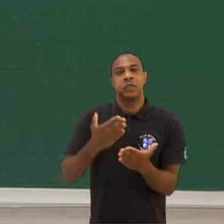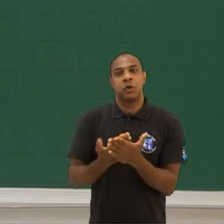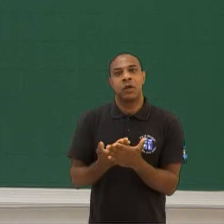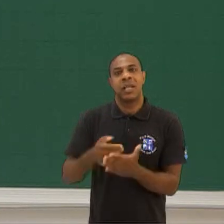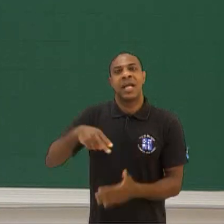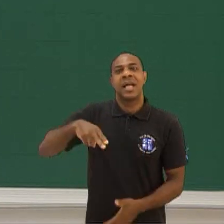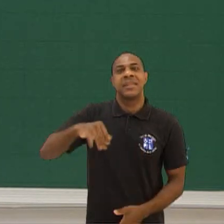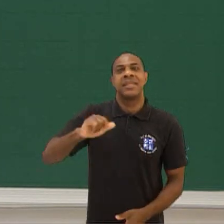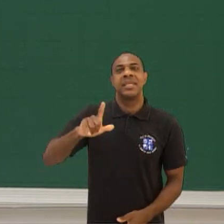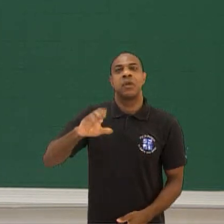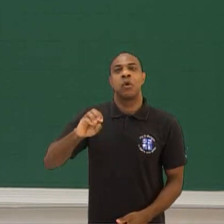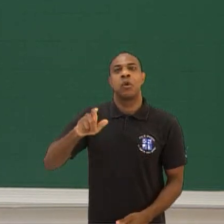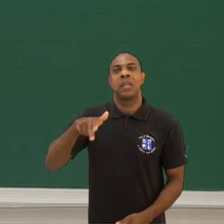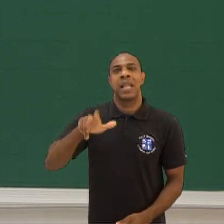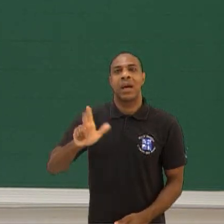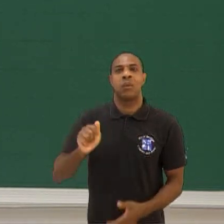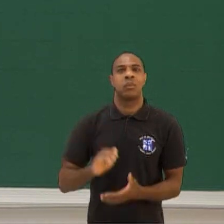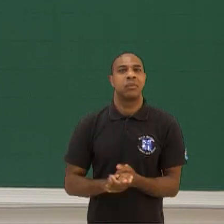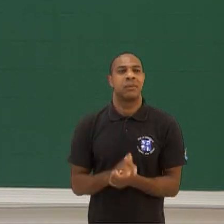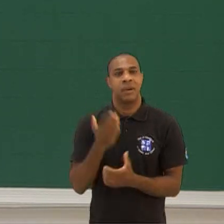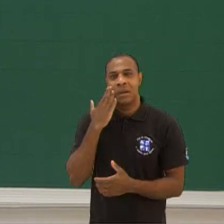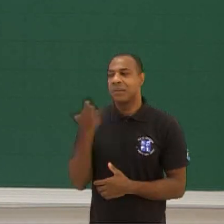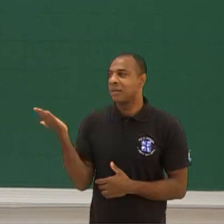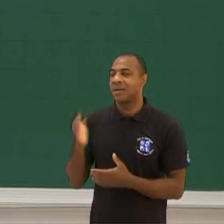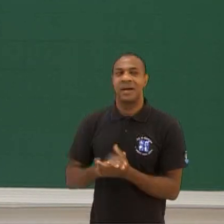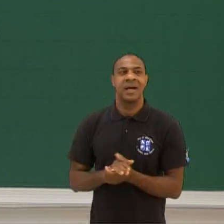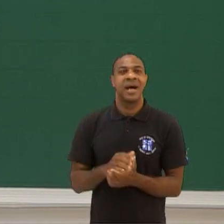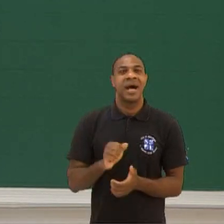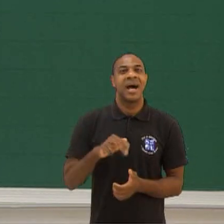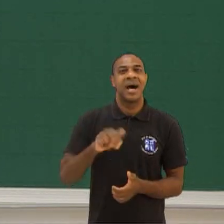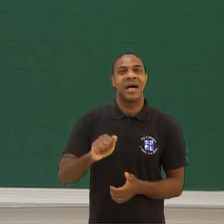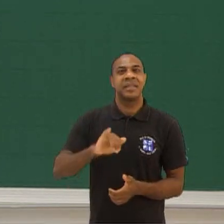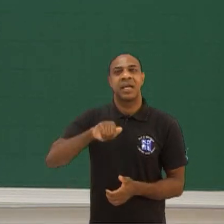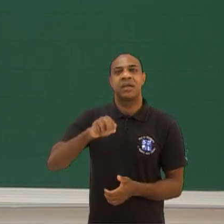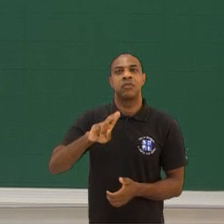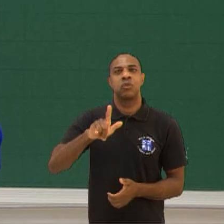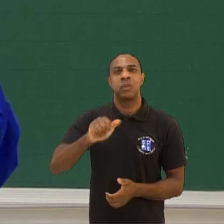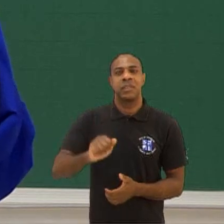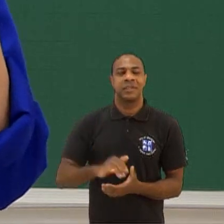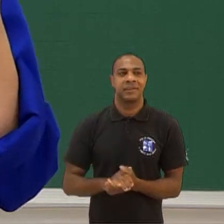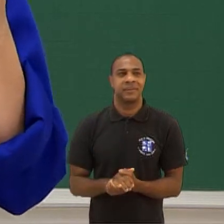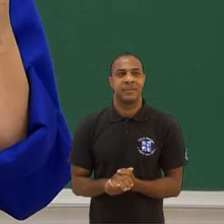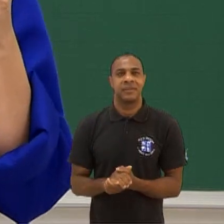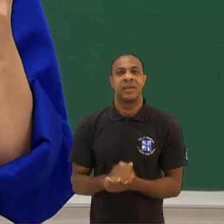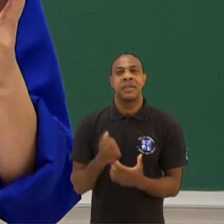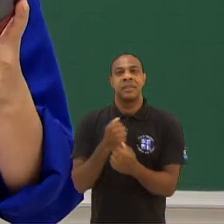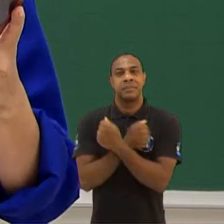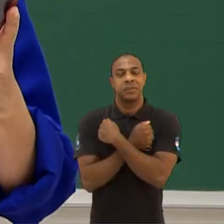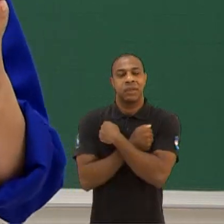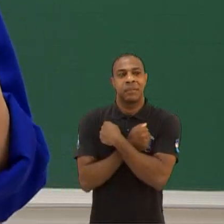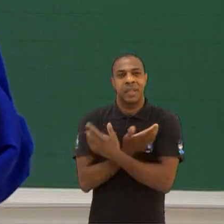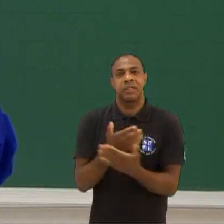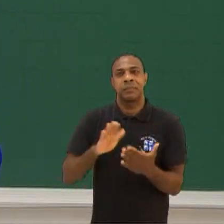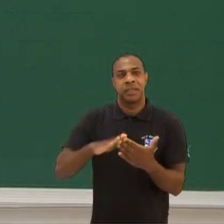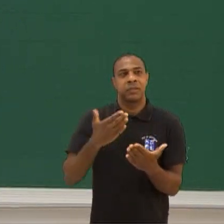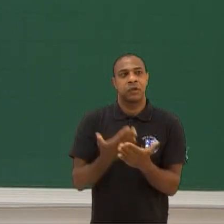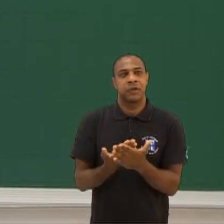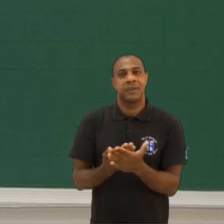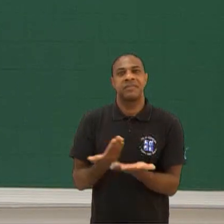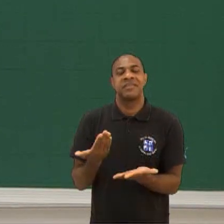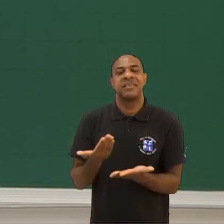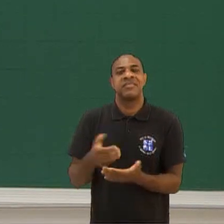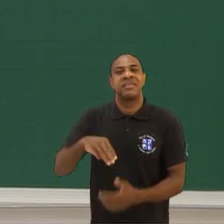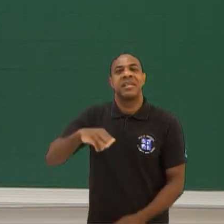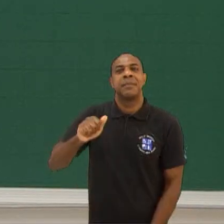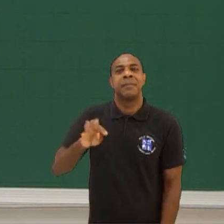Copérnico de Malé. Ana Júlia Clara Weimer. Meu nome é Ana Júlia, manda um salve para o Colégio Gabriel de Lara de Matinhos.